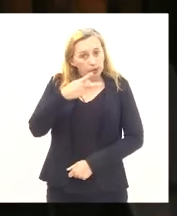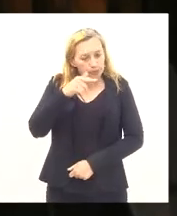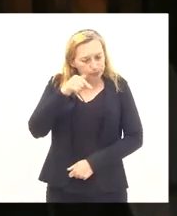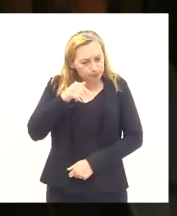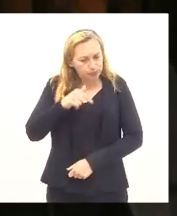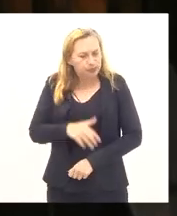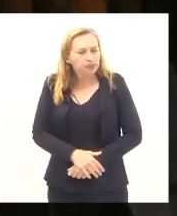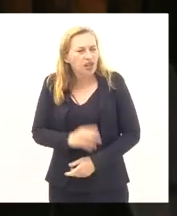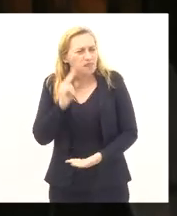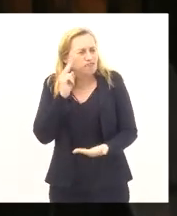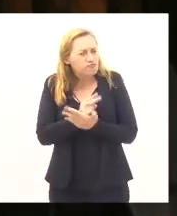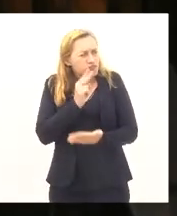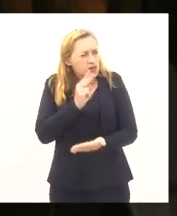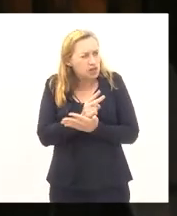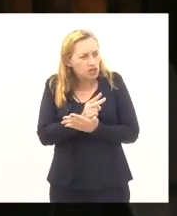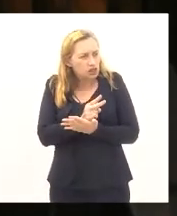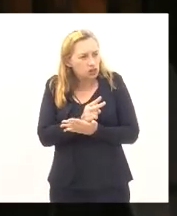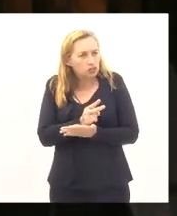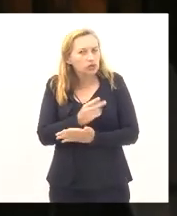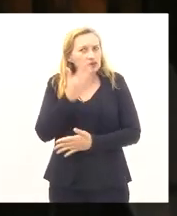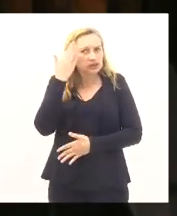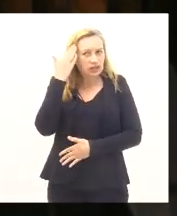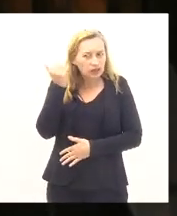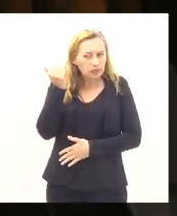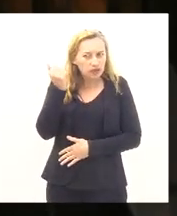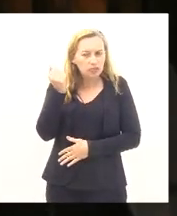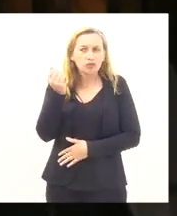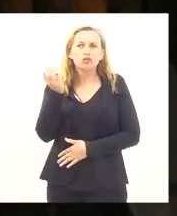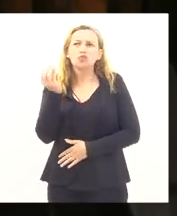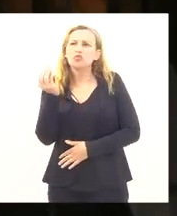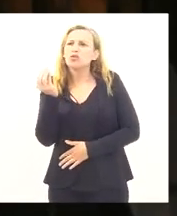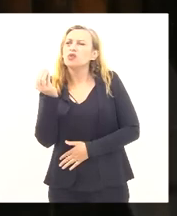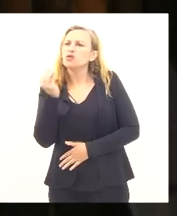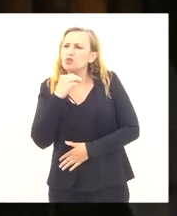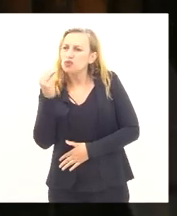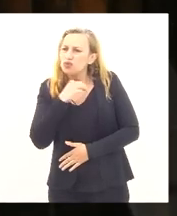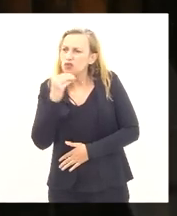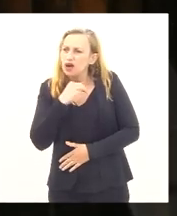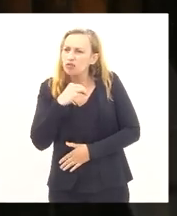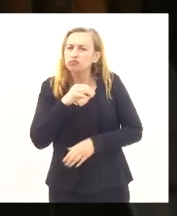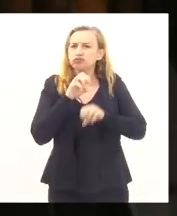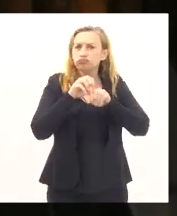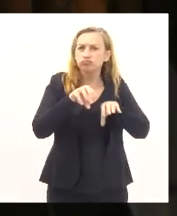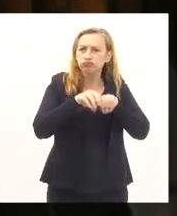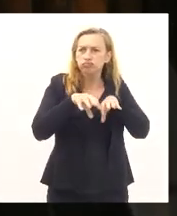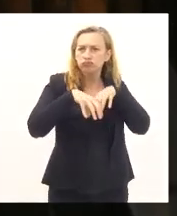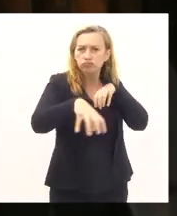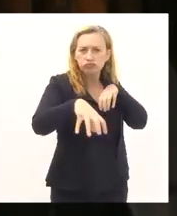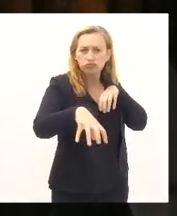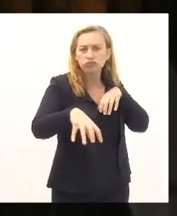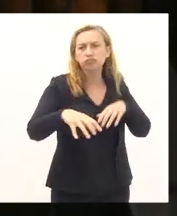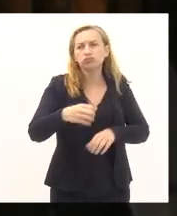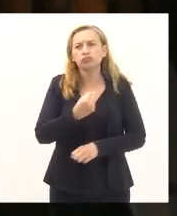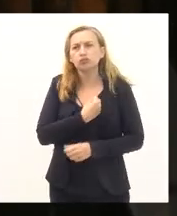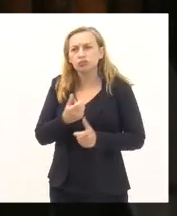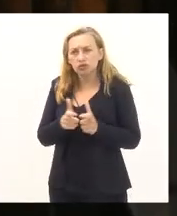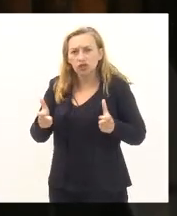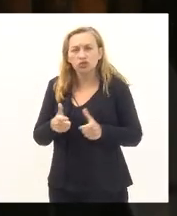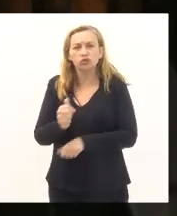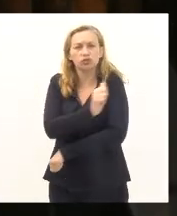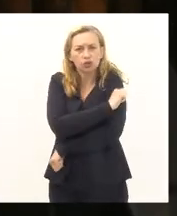que, mesmo reconhecendo o fracasso da educação remota como uma alternativa para a maior parte dos estudantes,